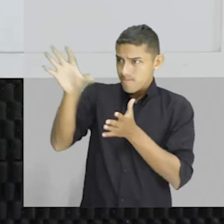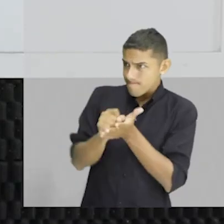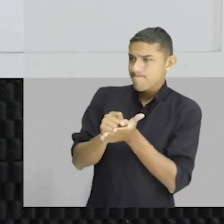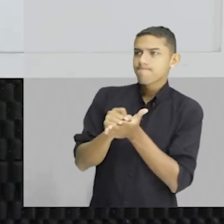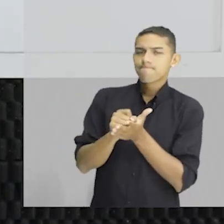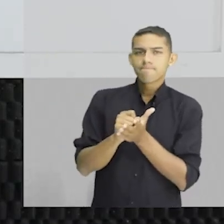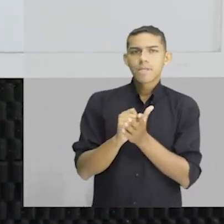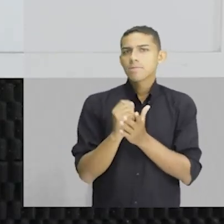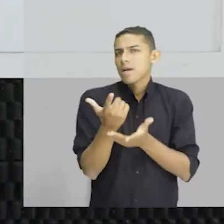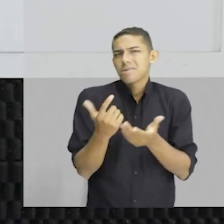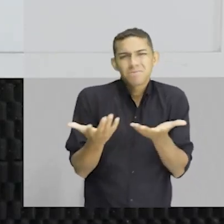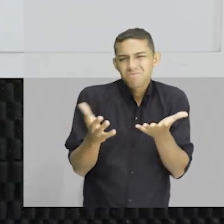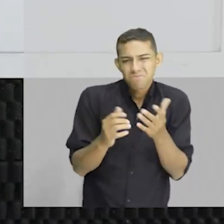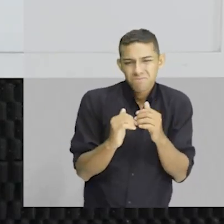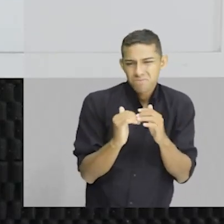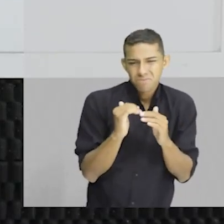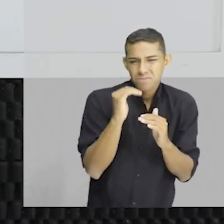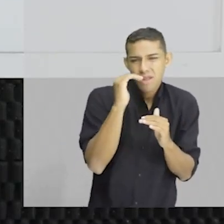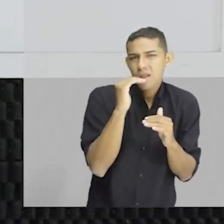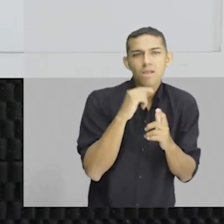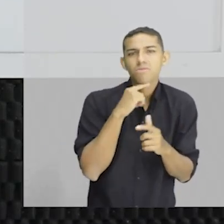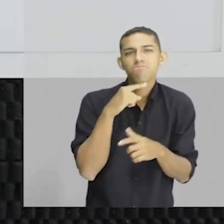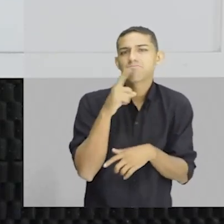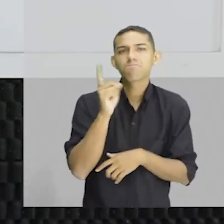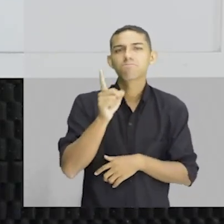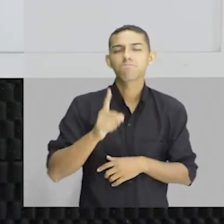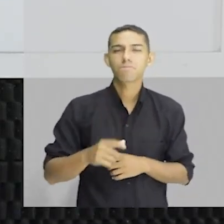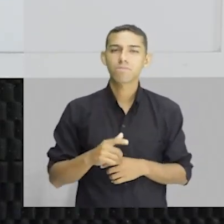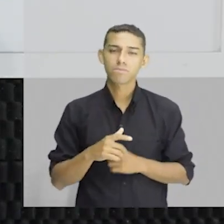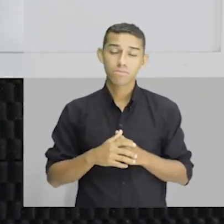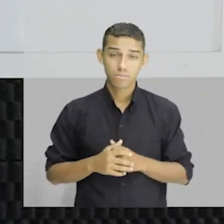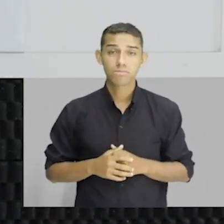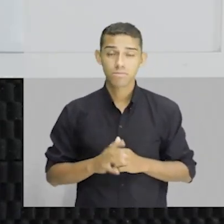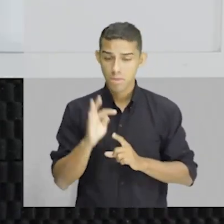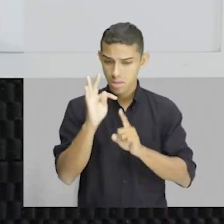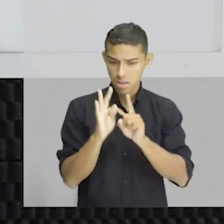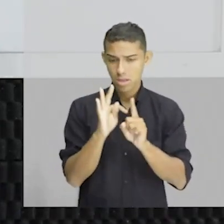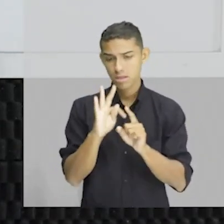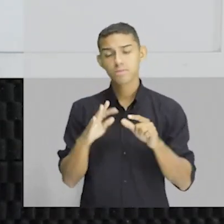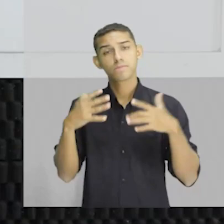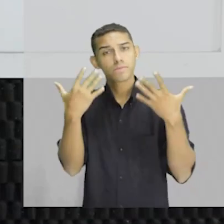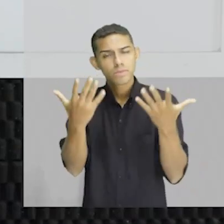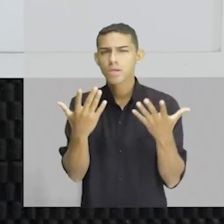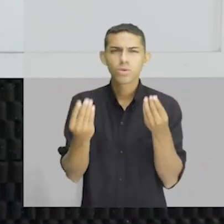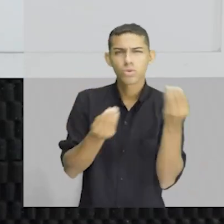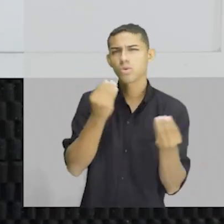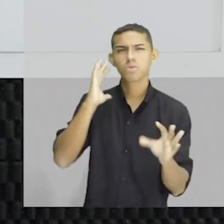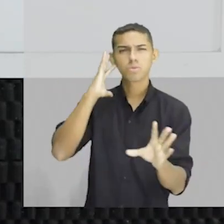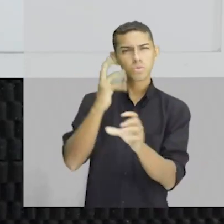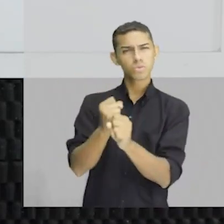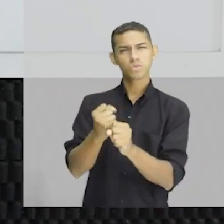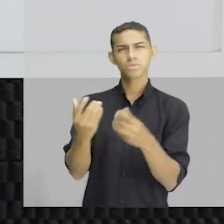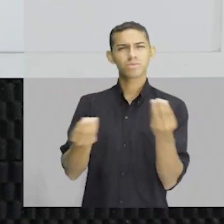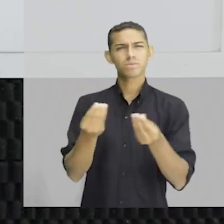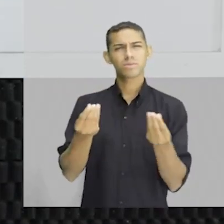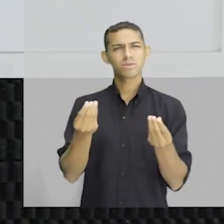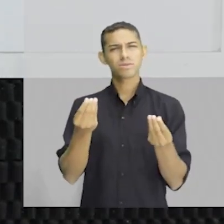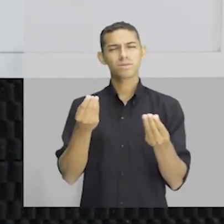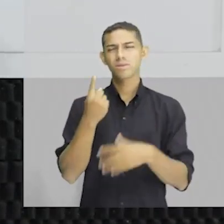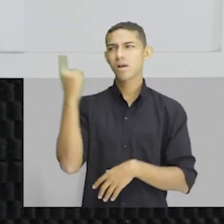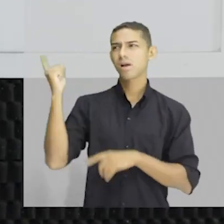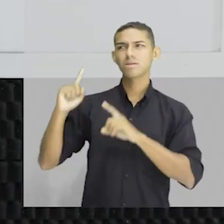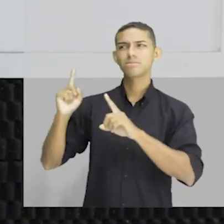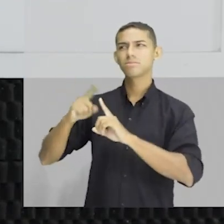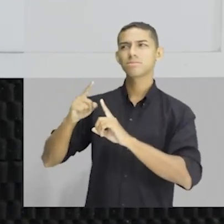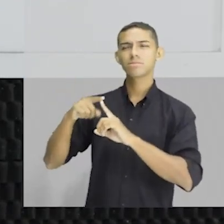desse parafuso mas ela nem vai aumentar muito a temperatura não mas como é que a gente faz esse tipo de questão que tipo de questão é essa